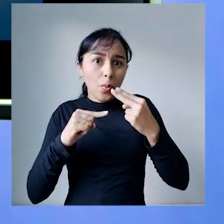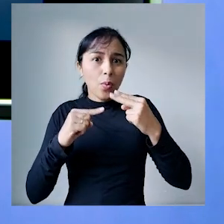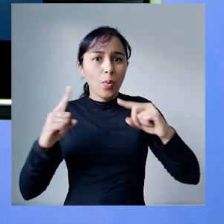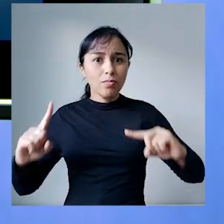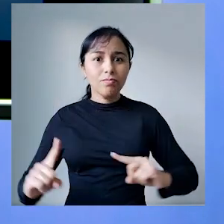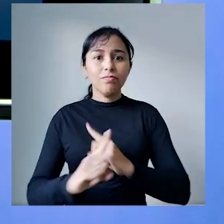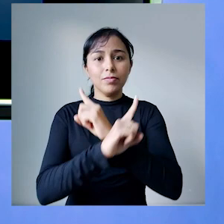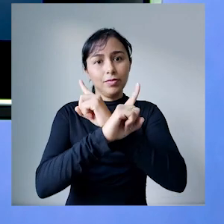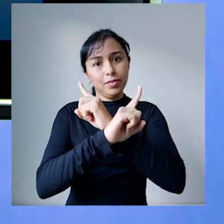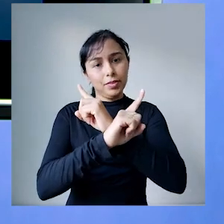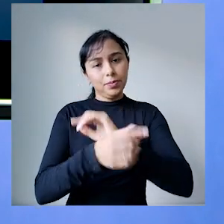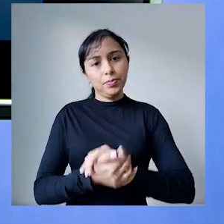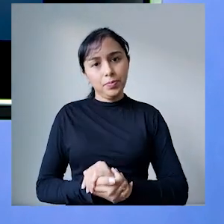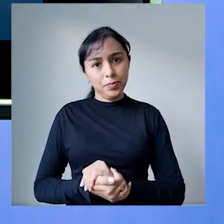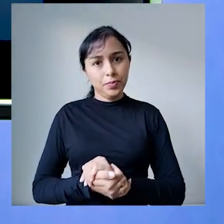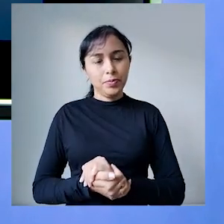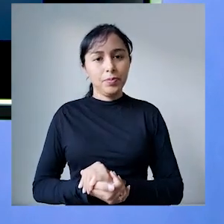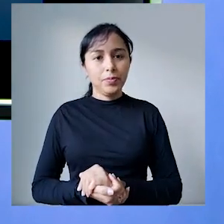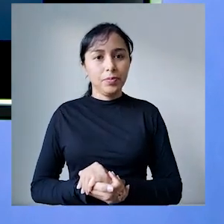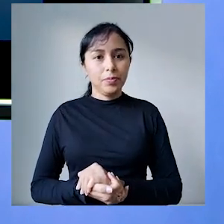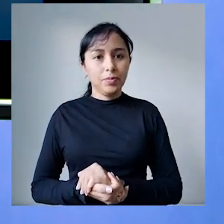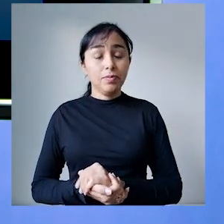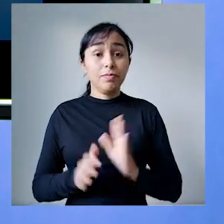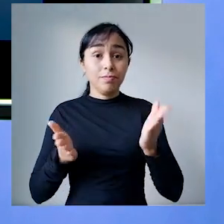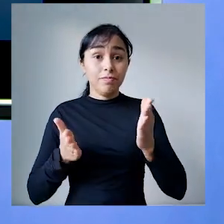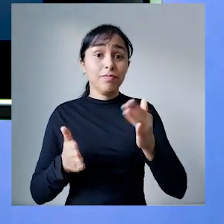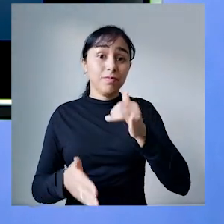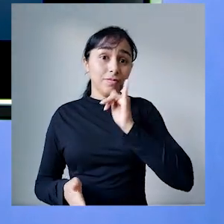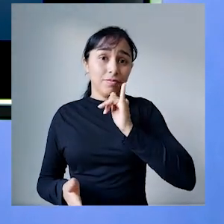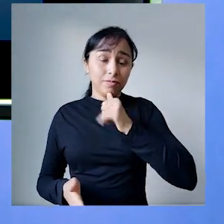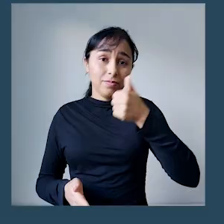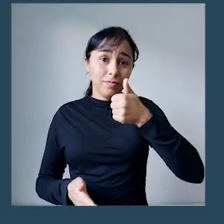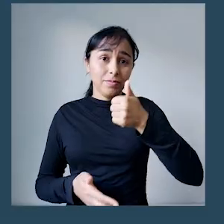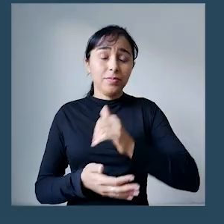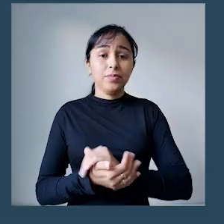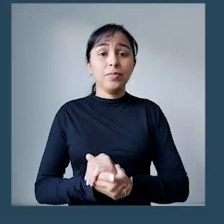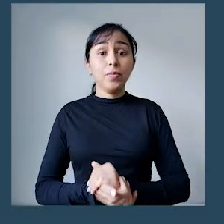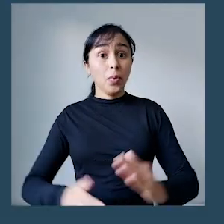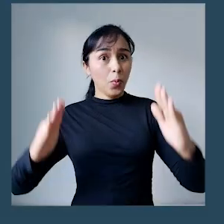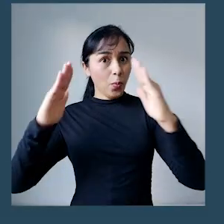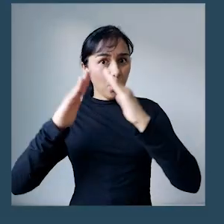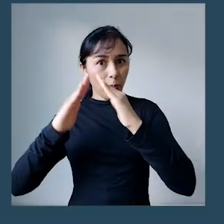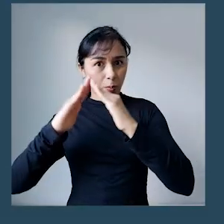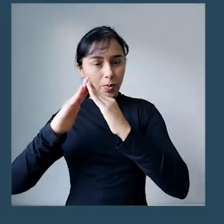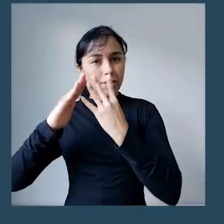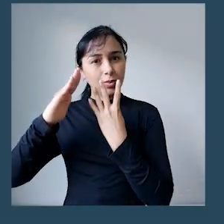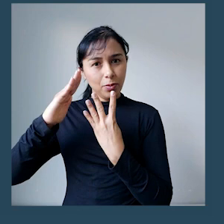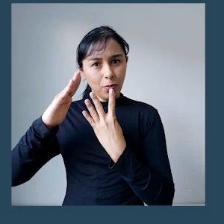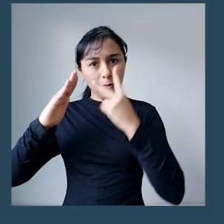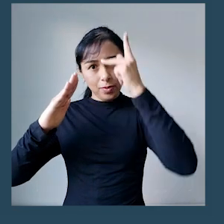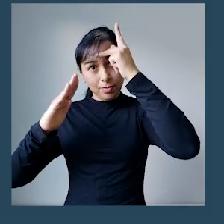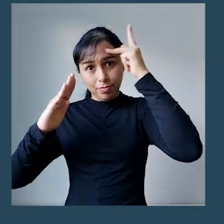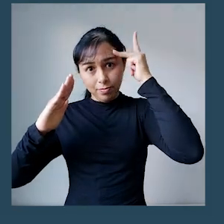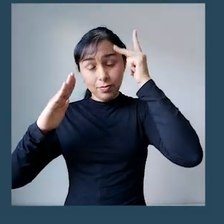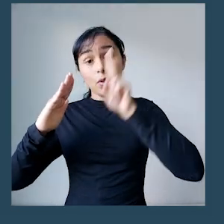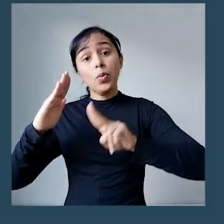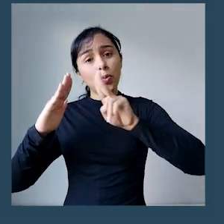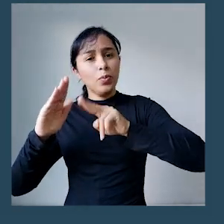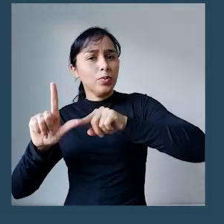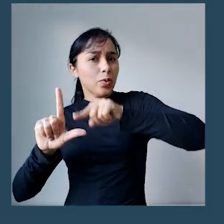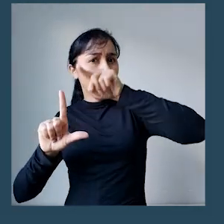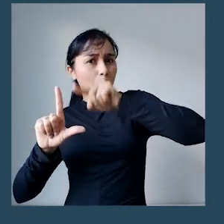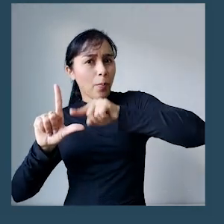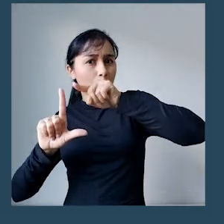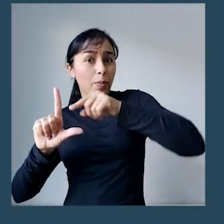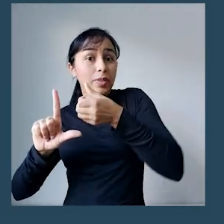inversamente proporcional. Então, nosso primeiro exemplo. Uma casa com 4 pessoas gasta